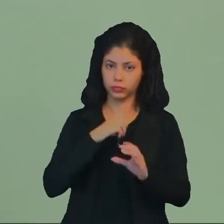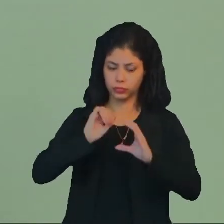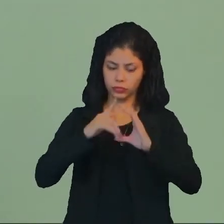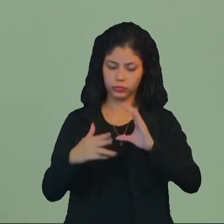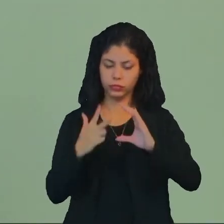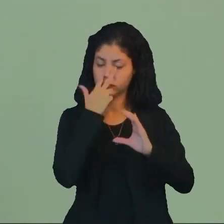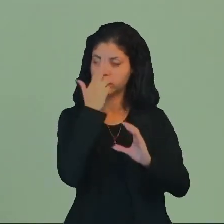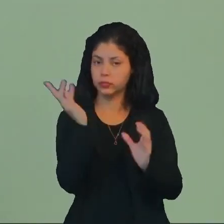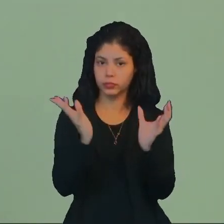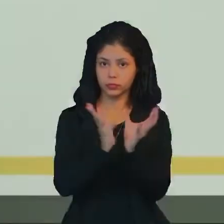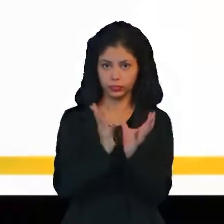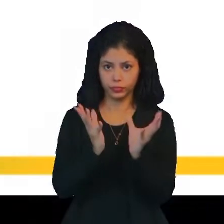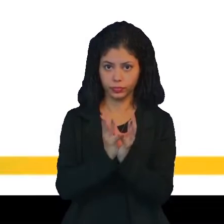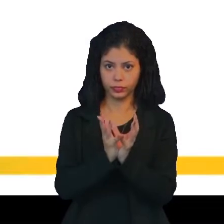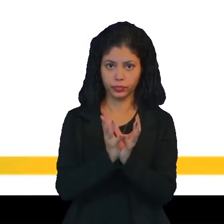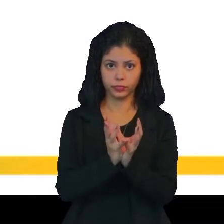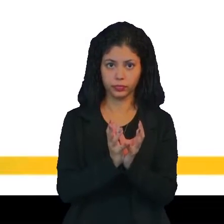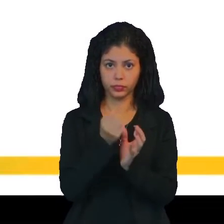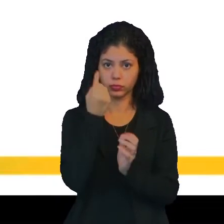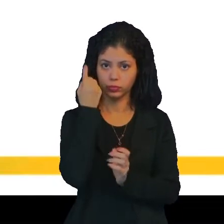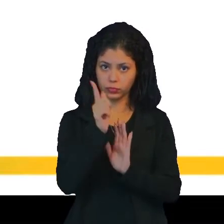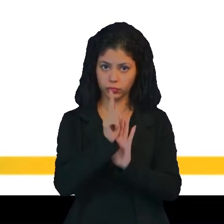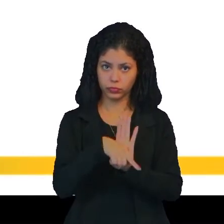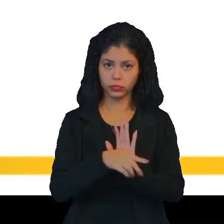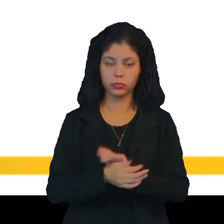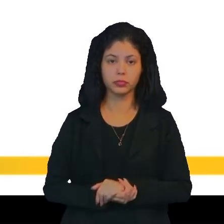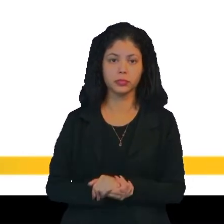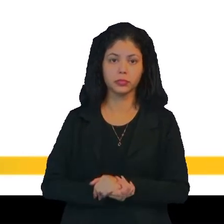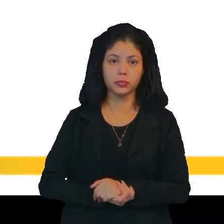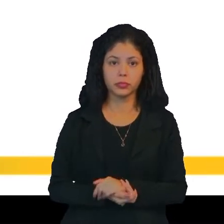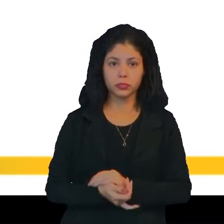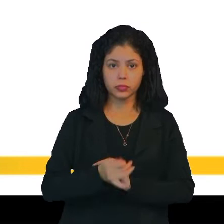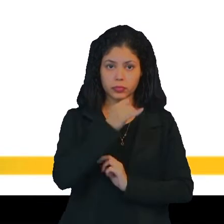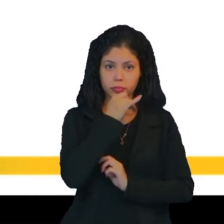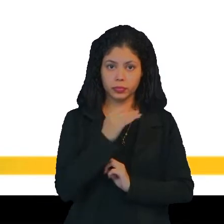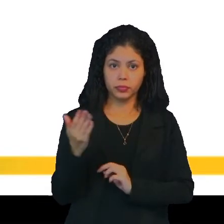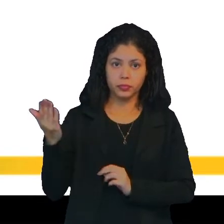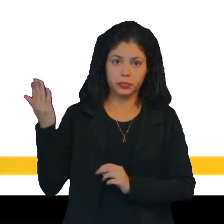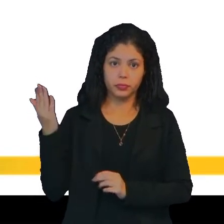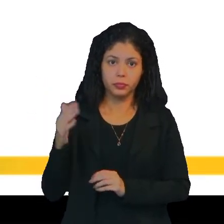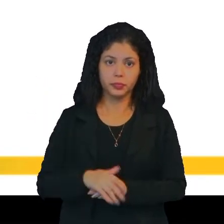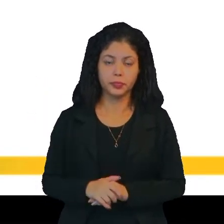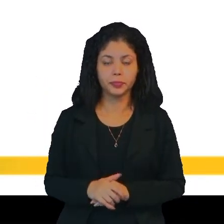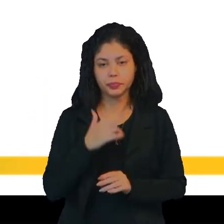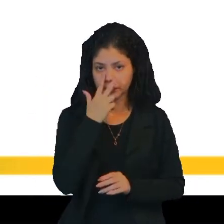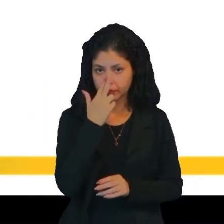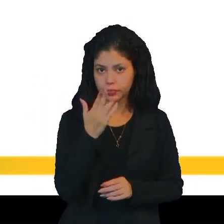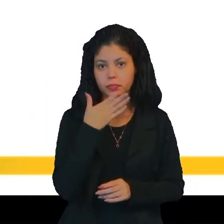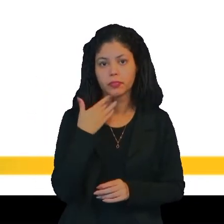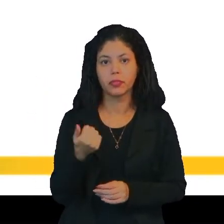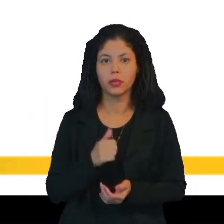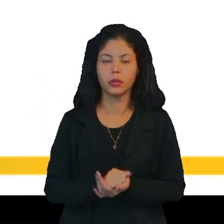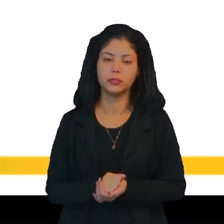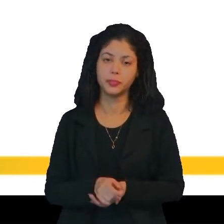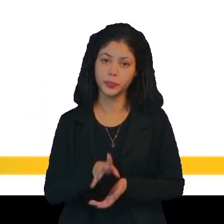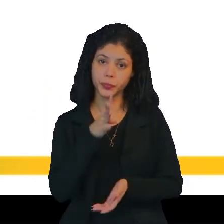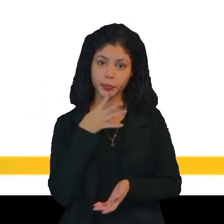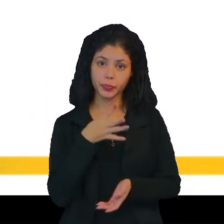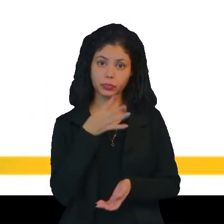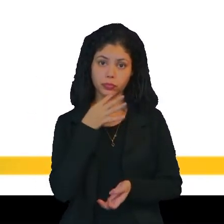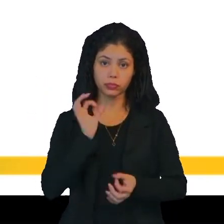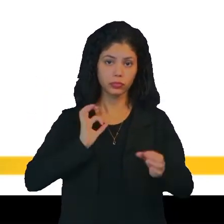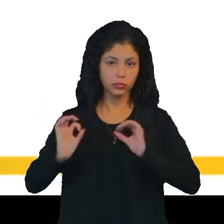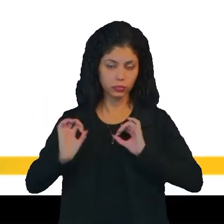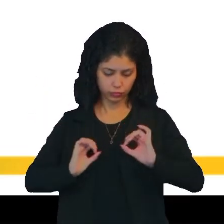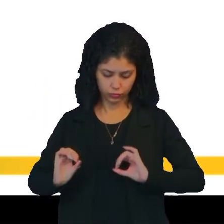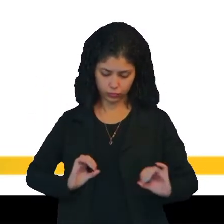muito semelhantes, a gente agrupa em um único gênero. Vamos ver aqui o exemplo de Linneu, que fica mais fácil de compreendermos. Nós conhecemos aí a